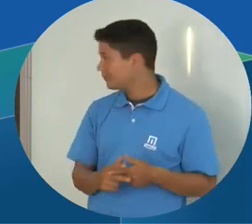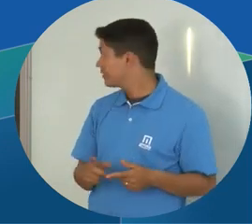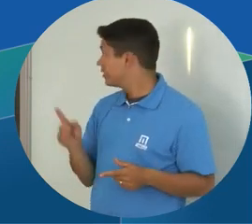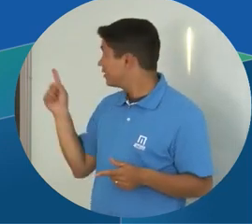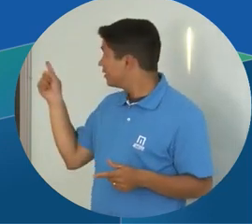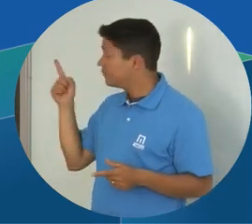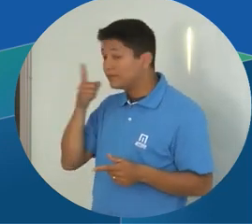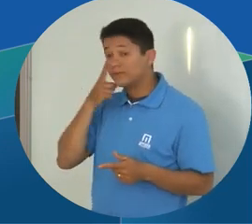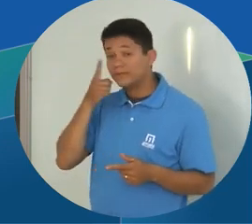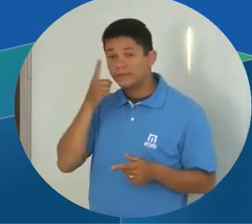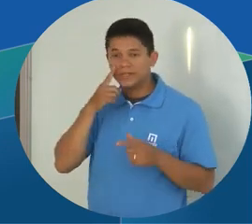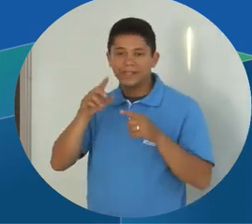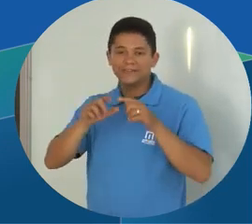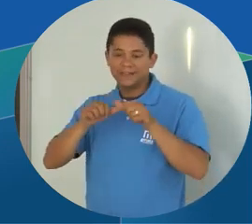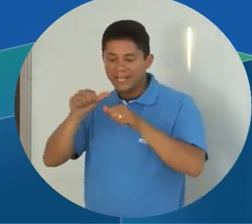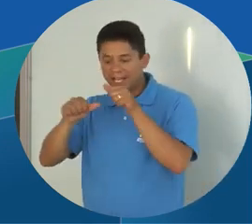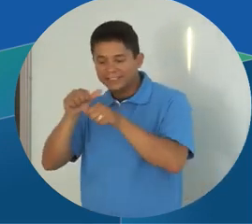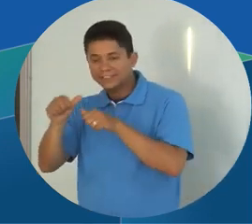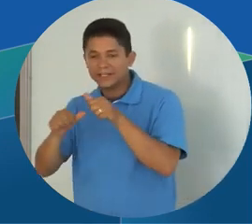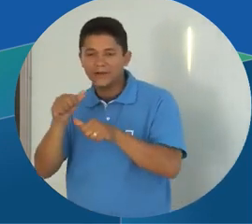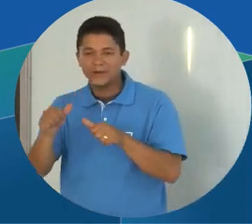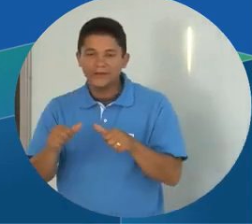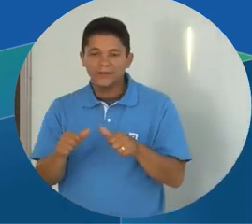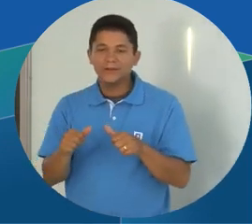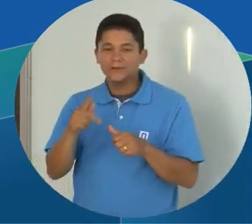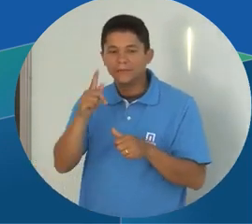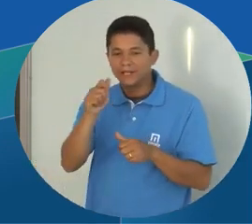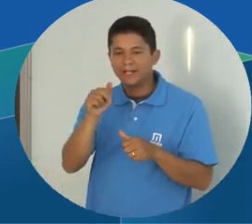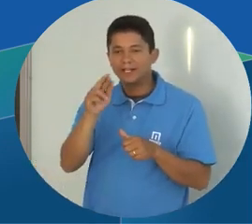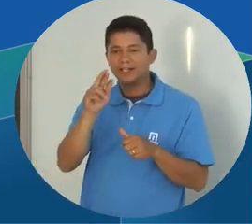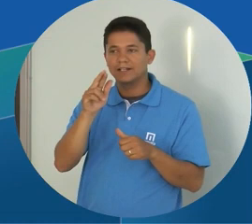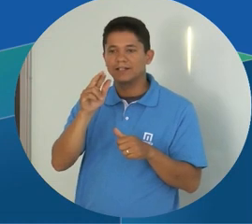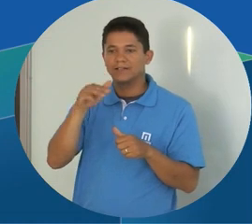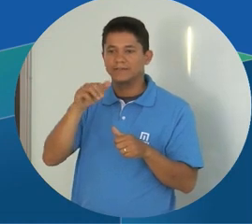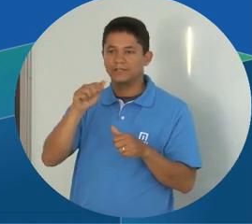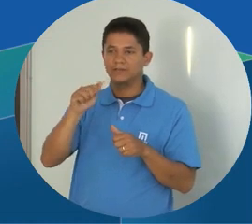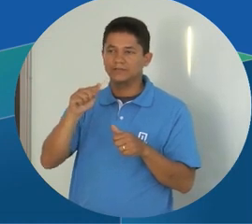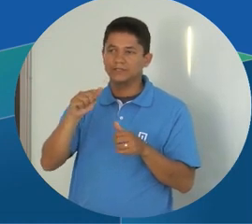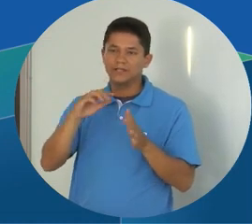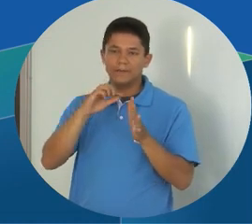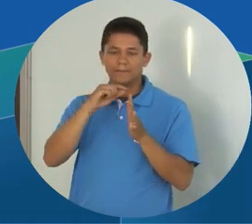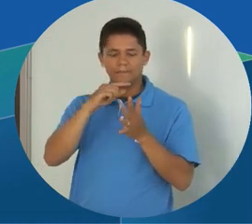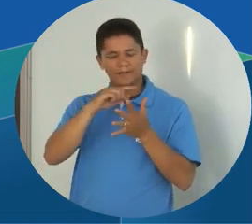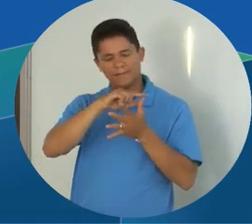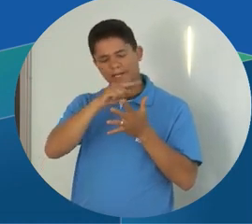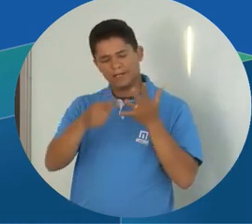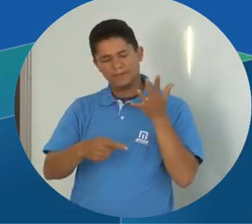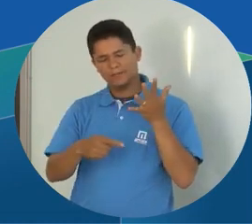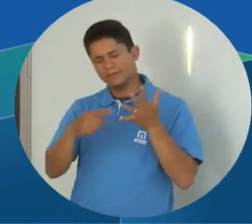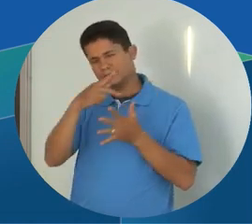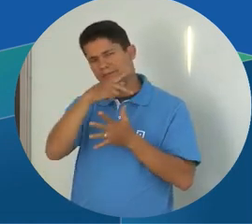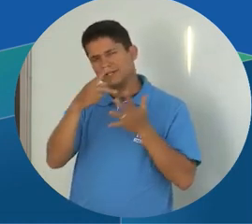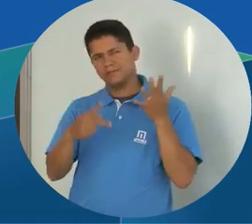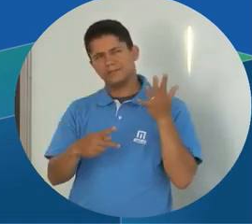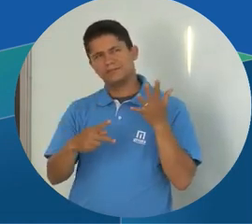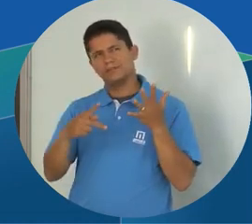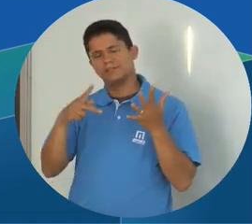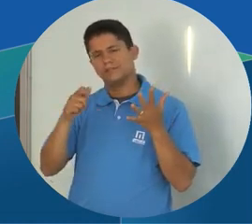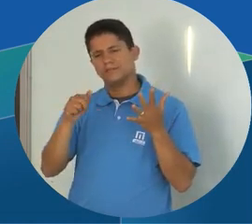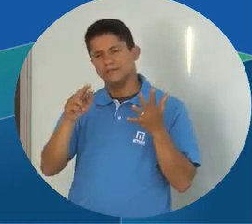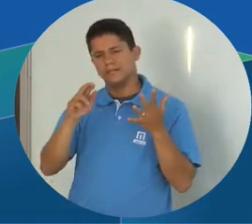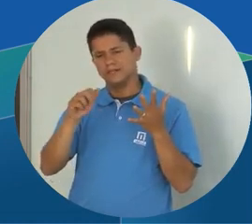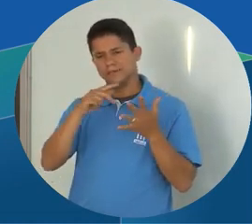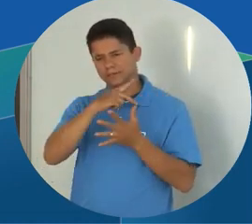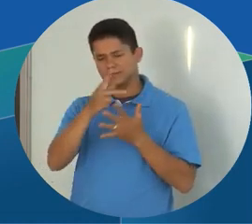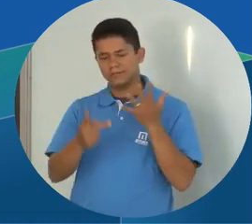com essa variação de parâmetros a serem considerados. Não era um parâmetro único ao longo de